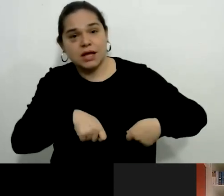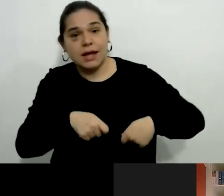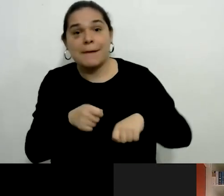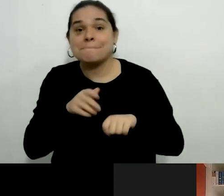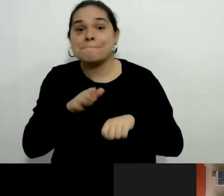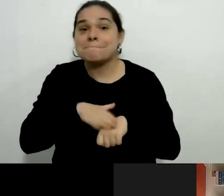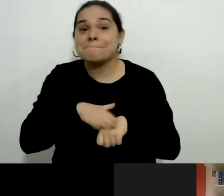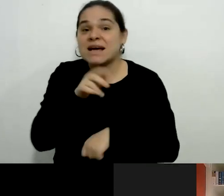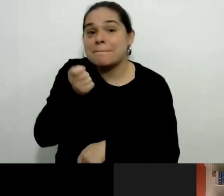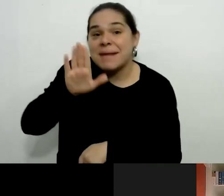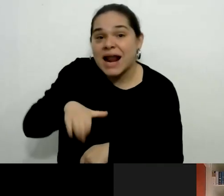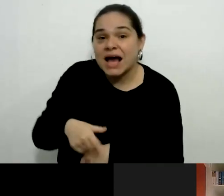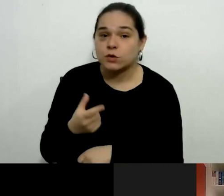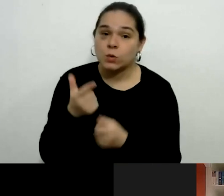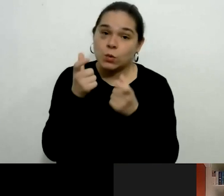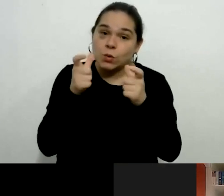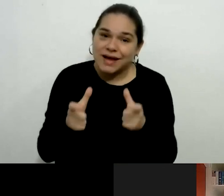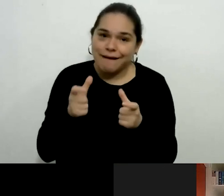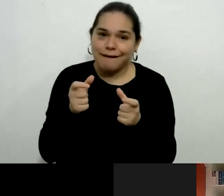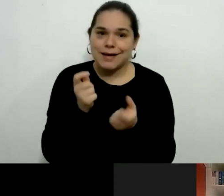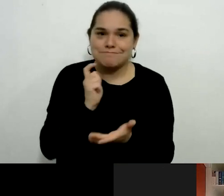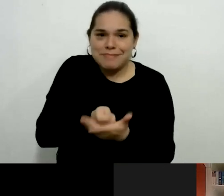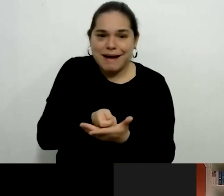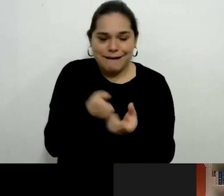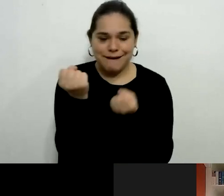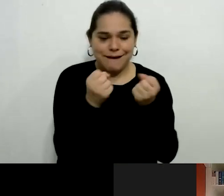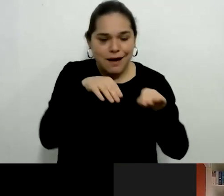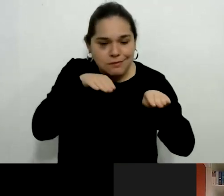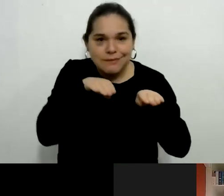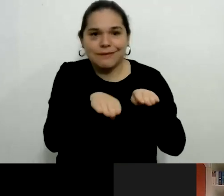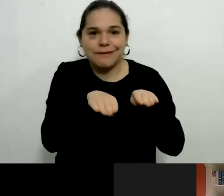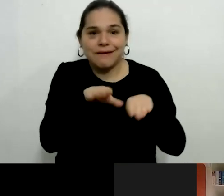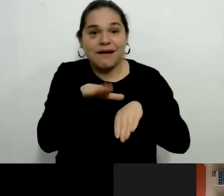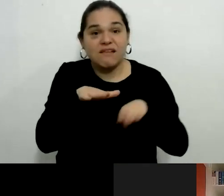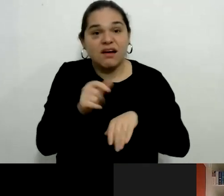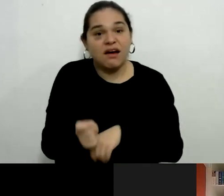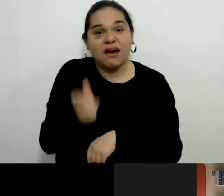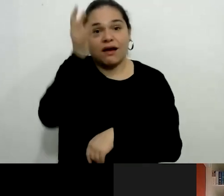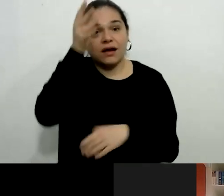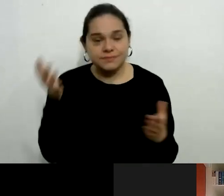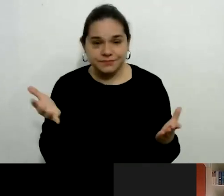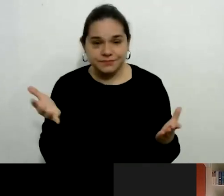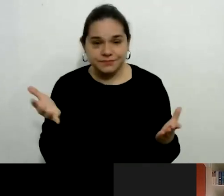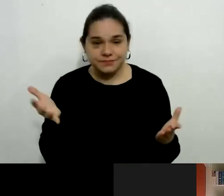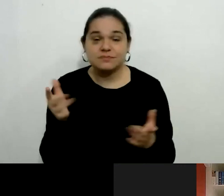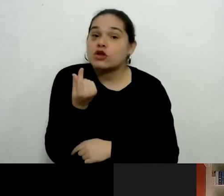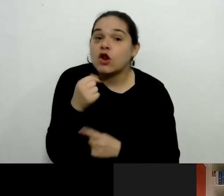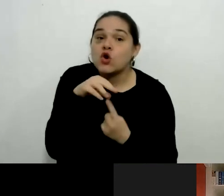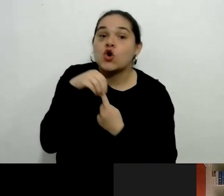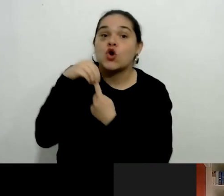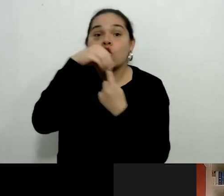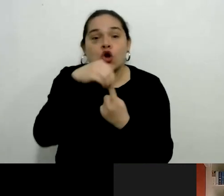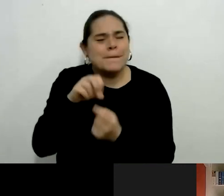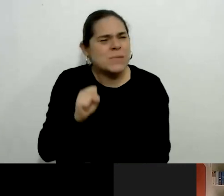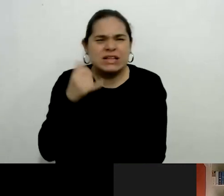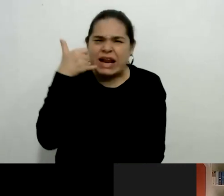o que a gente tem dito sempre. Então, é para você e para três pessoas, vai ser um preço único, você vai poder fazer quantas